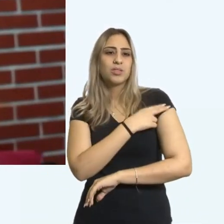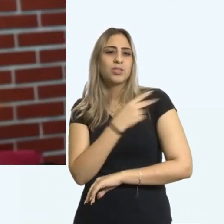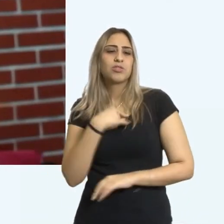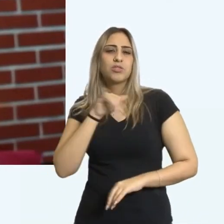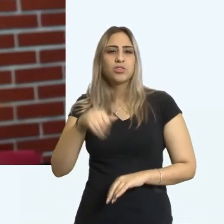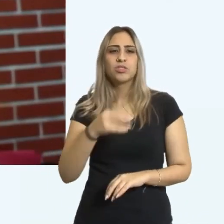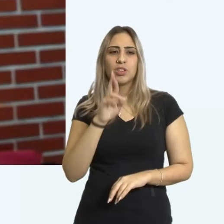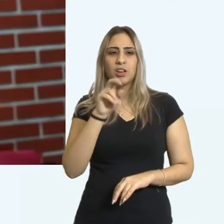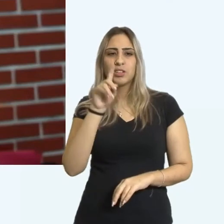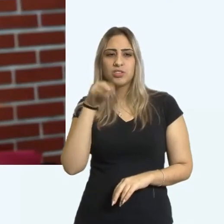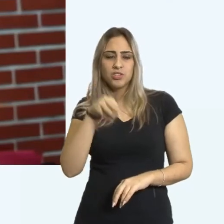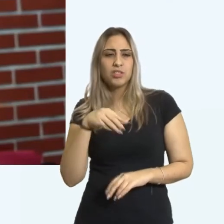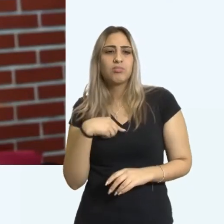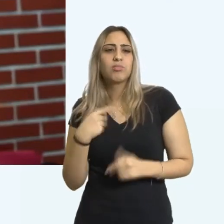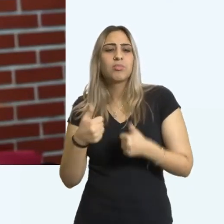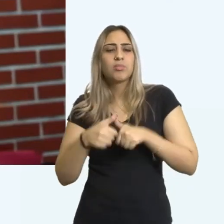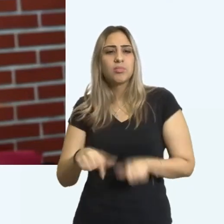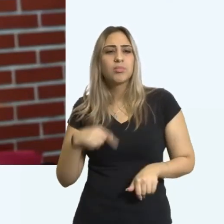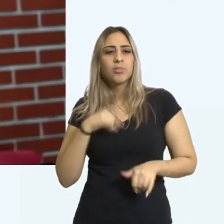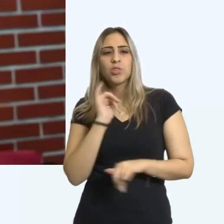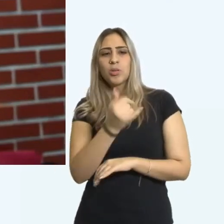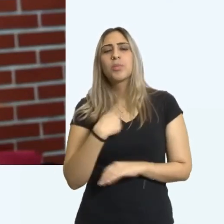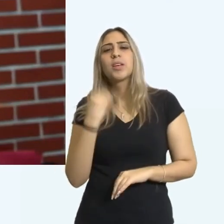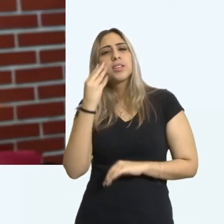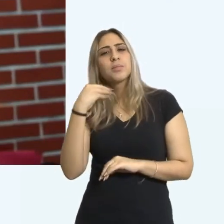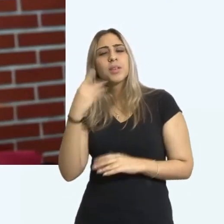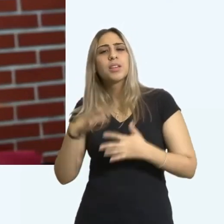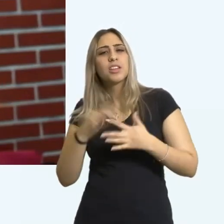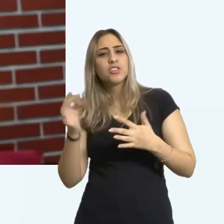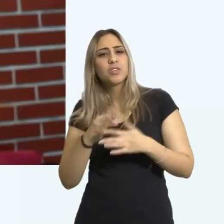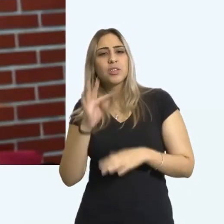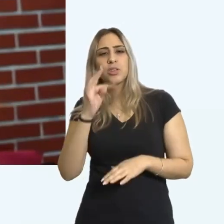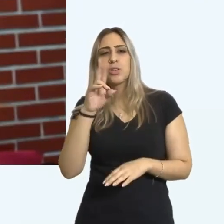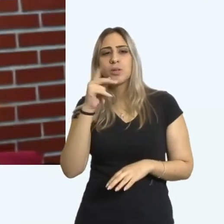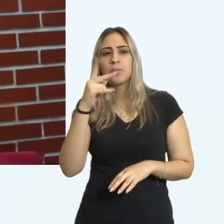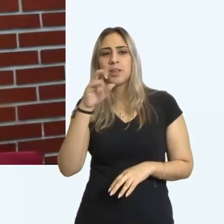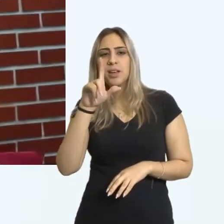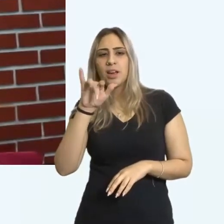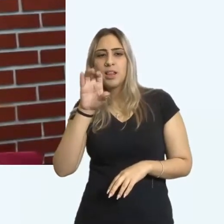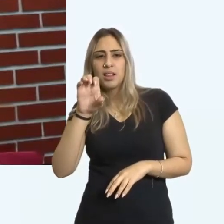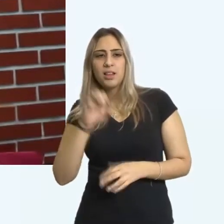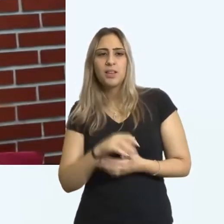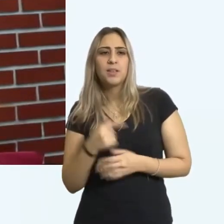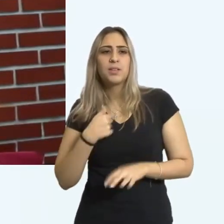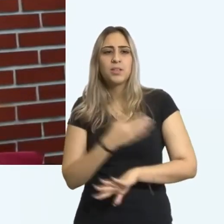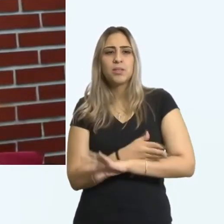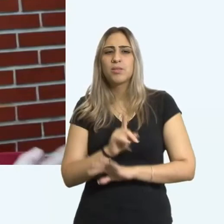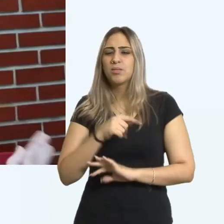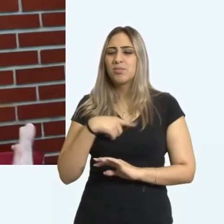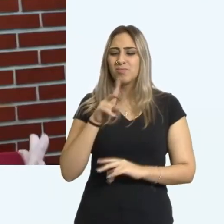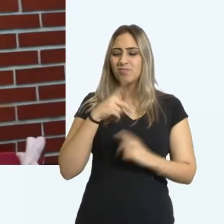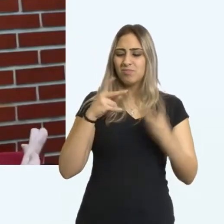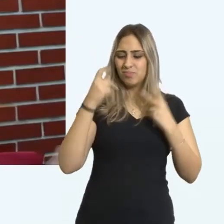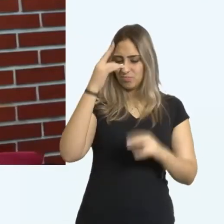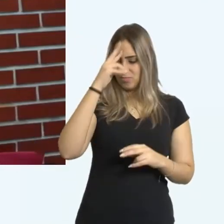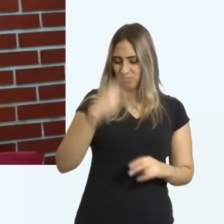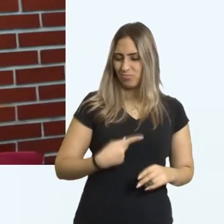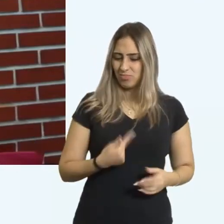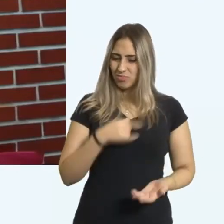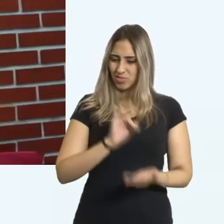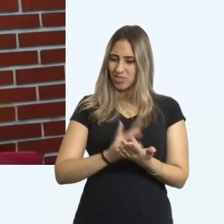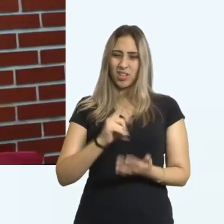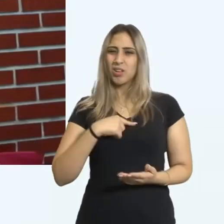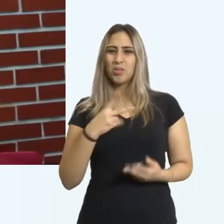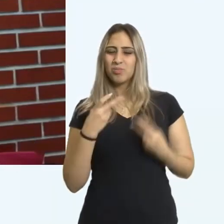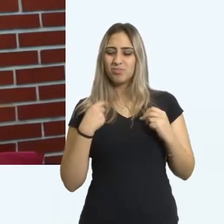da Escola Jorge rahme e hoje eu vim contar como foi minha experiência narrativa que eu ficar no Tá certo